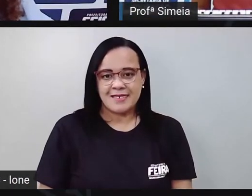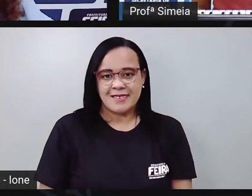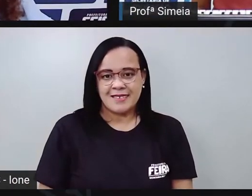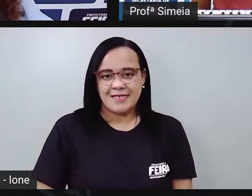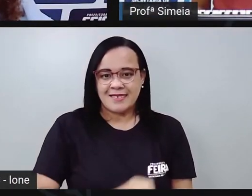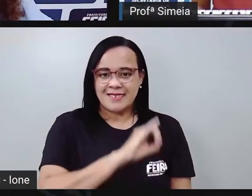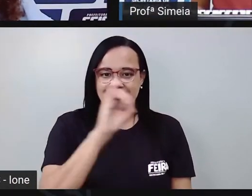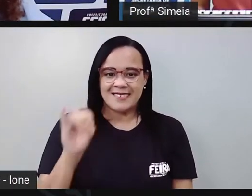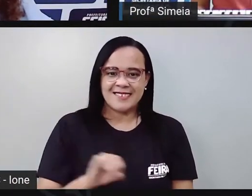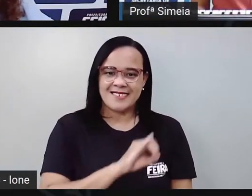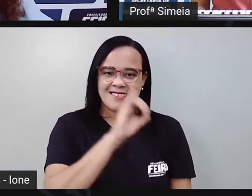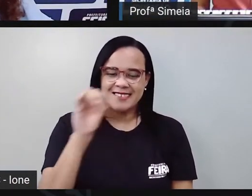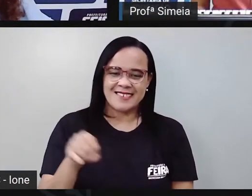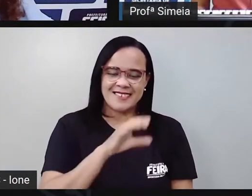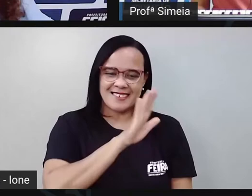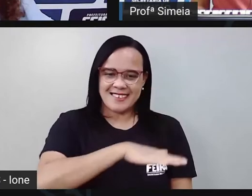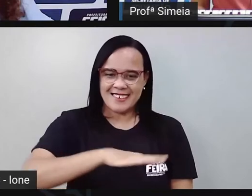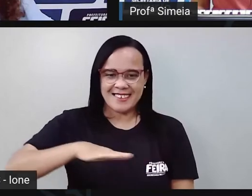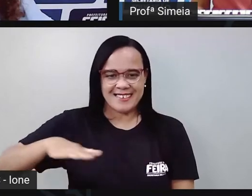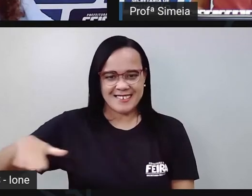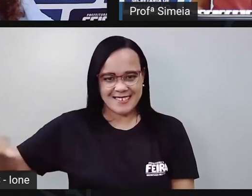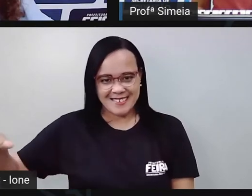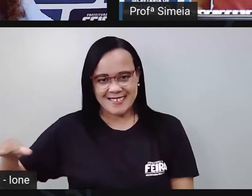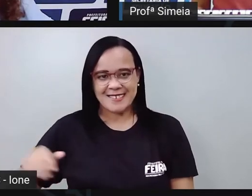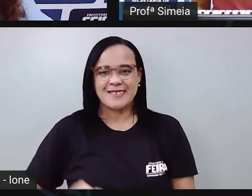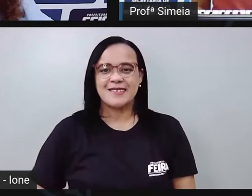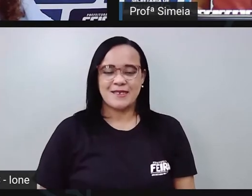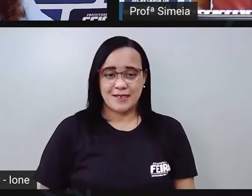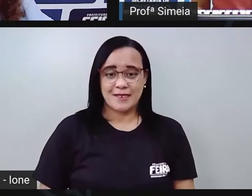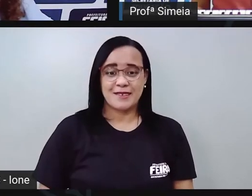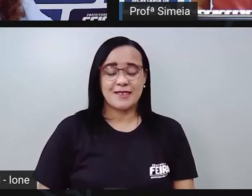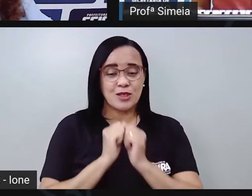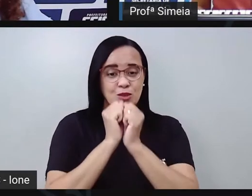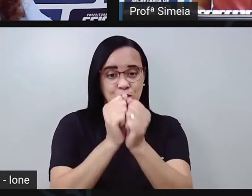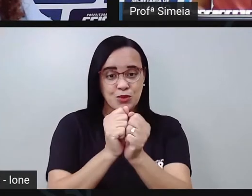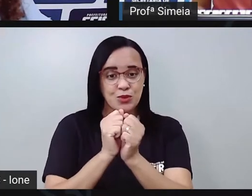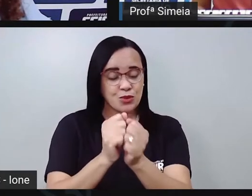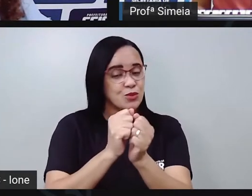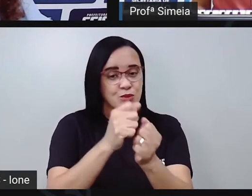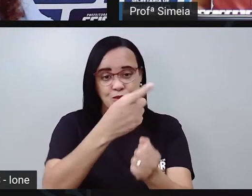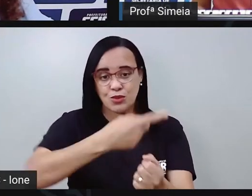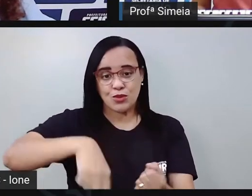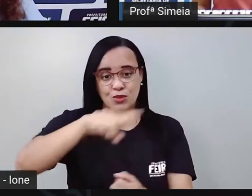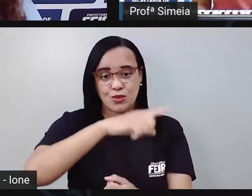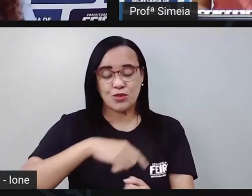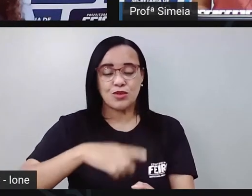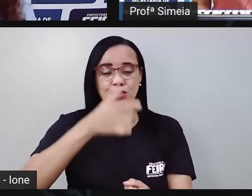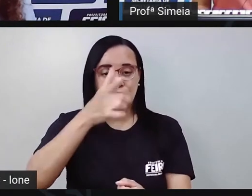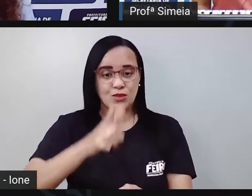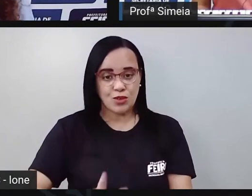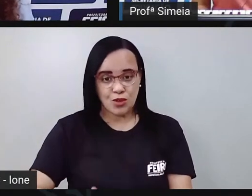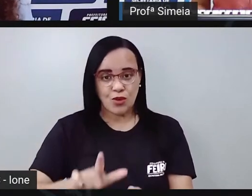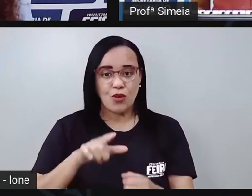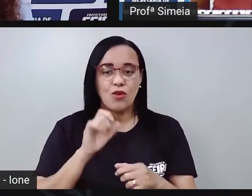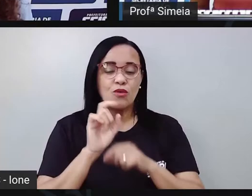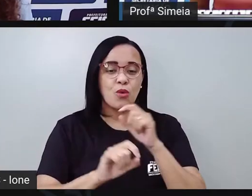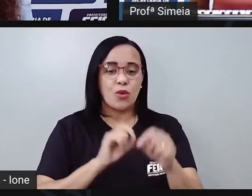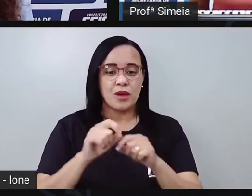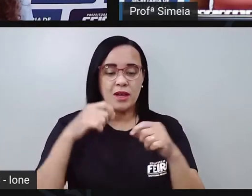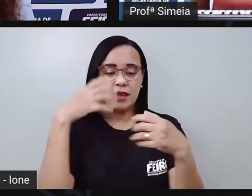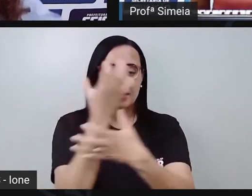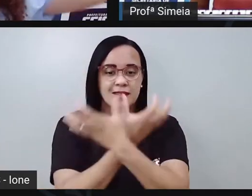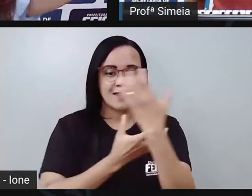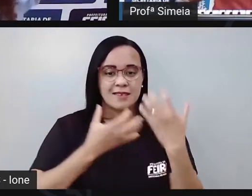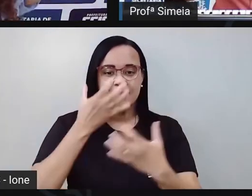olá olá criançada estamos aqui juntos mais uma vez para nós cantar quem